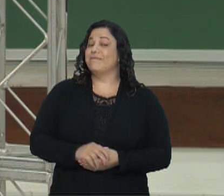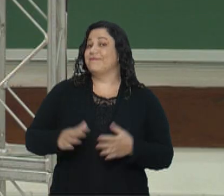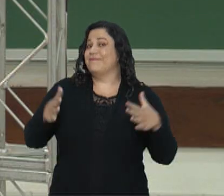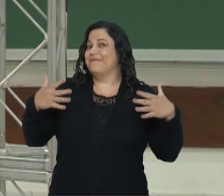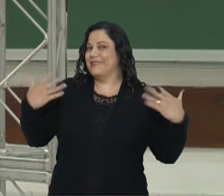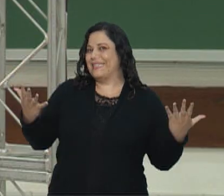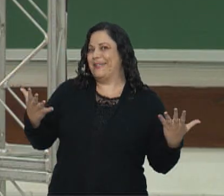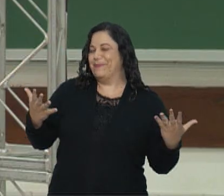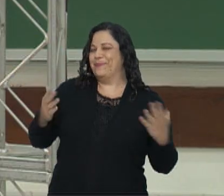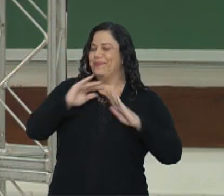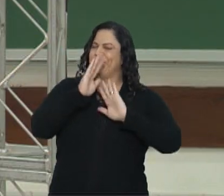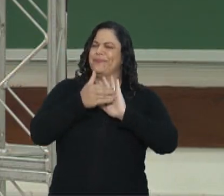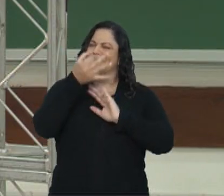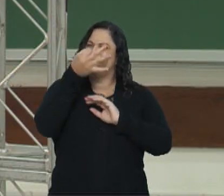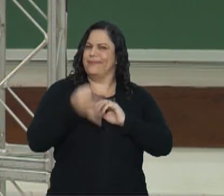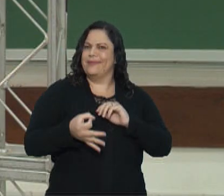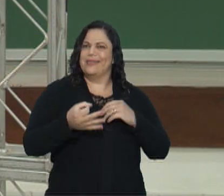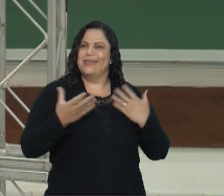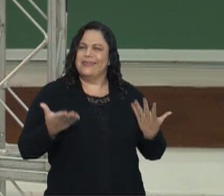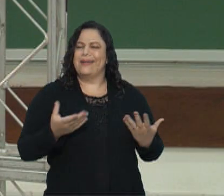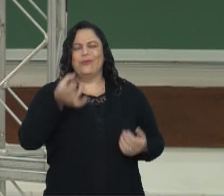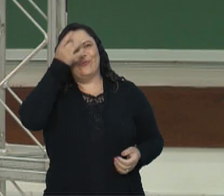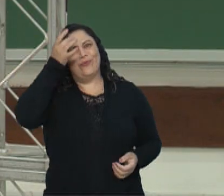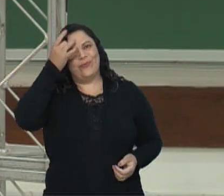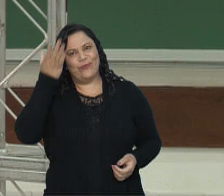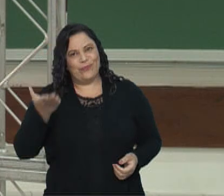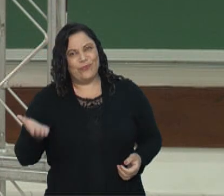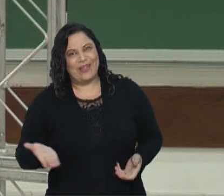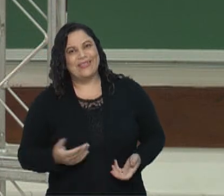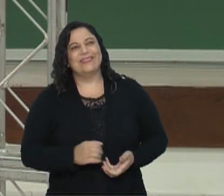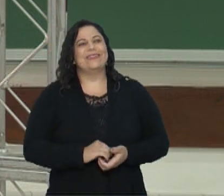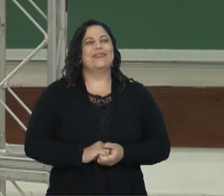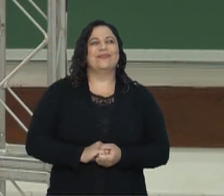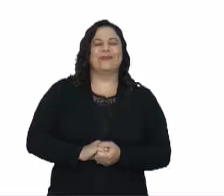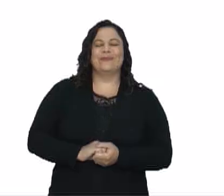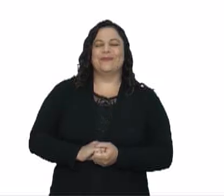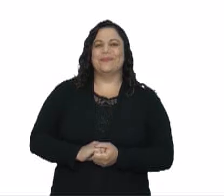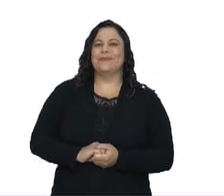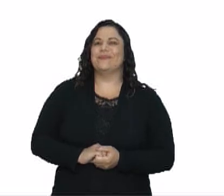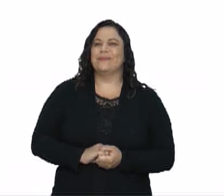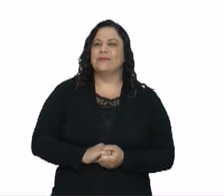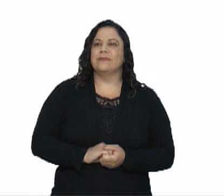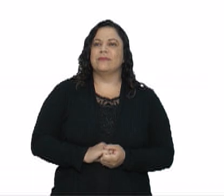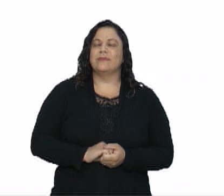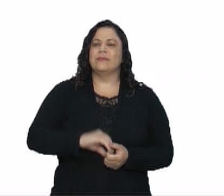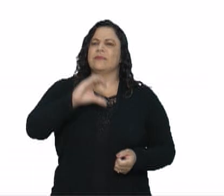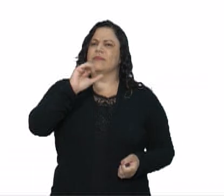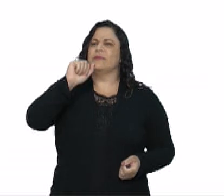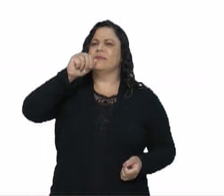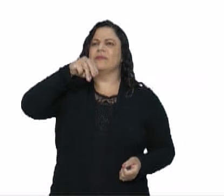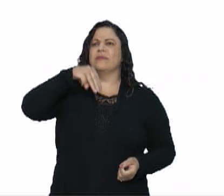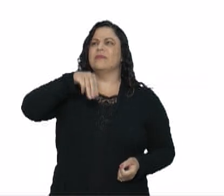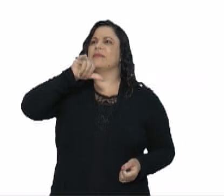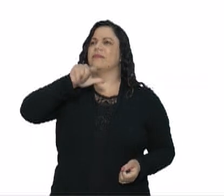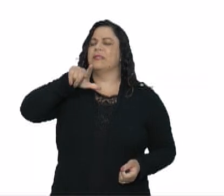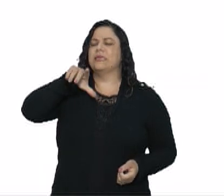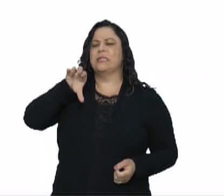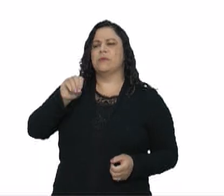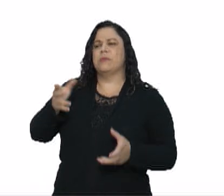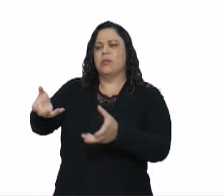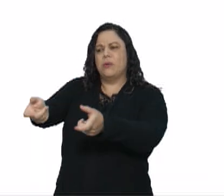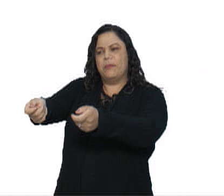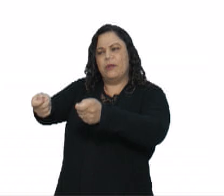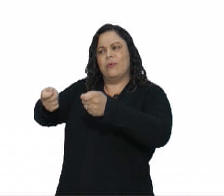aí, pessoal, tudo certinho? Então vamos lá, foi facinho esse, né? Então veja bem aqui. Camilo pegou-lhe nas mãos e olhou para